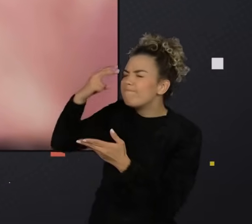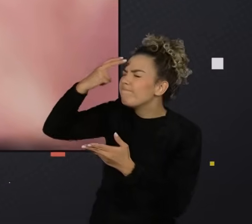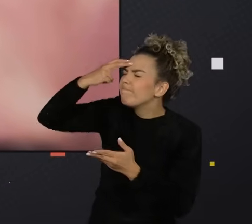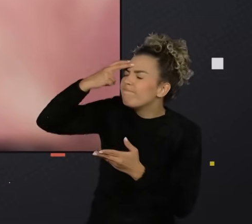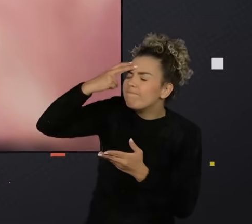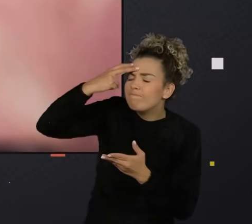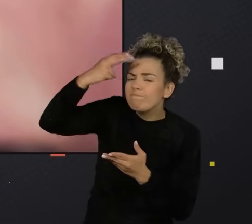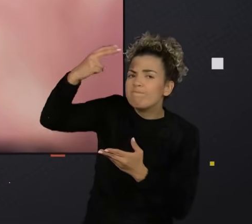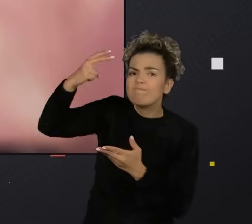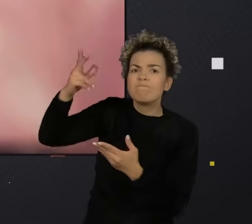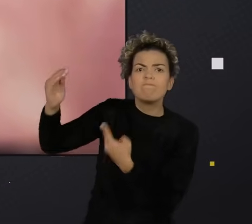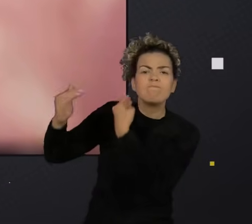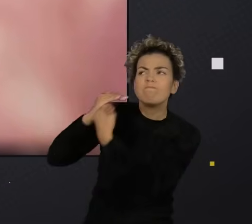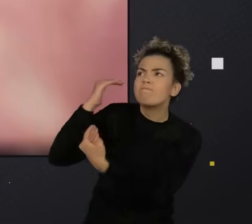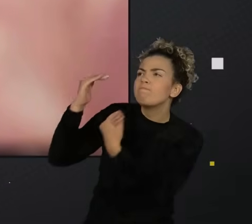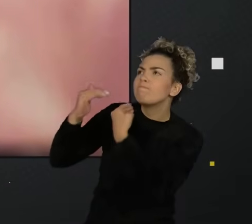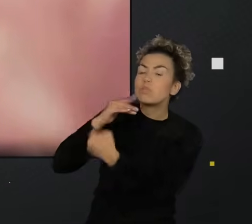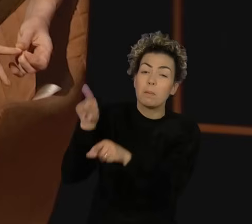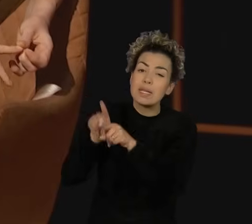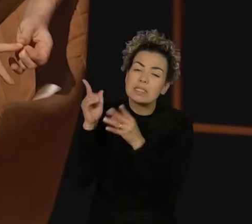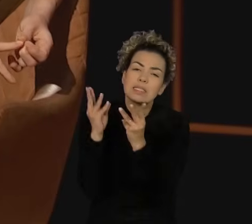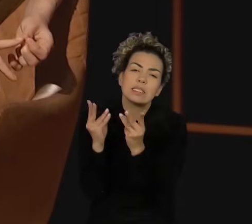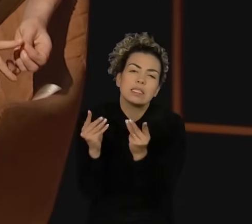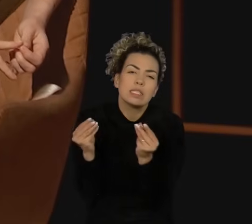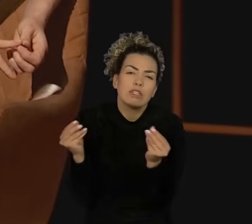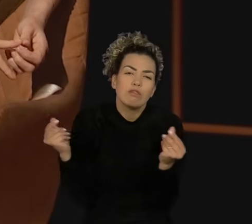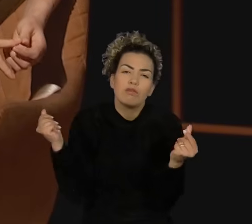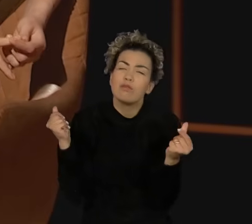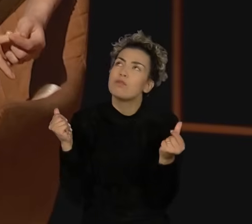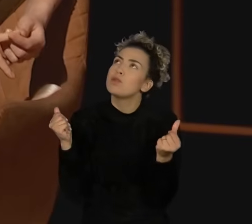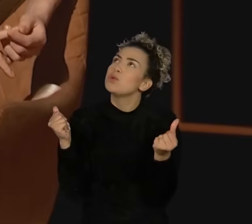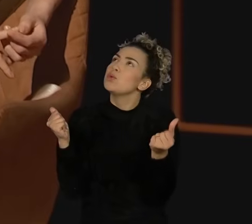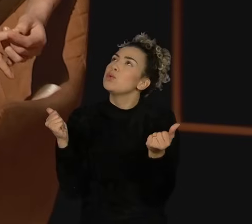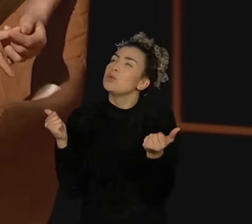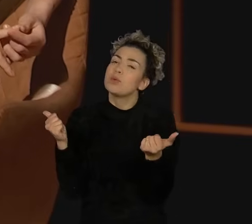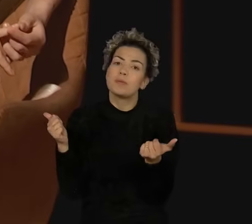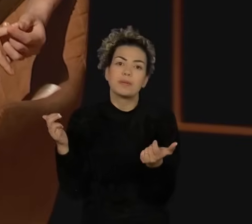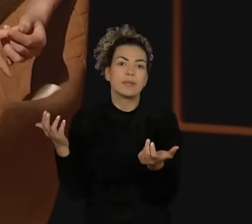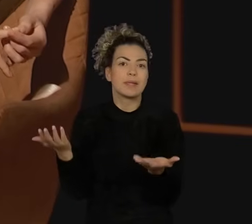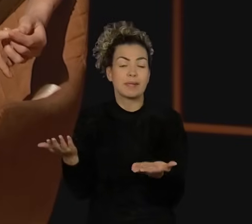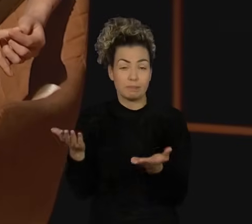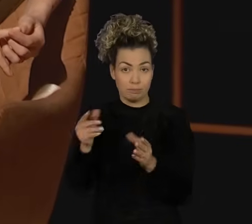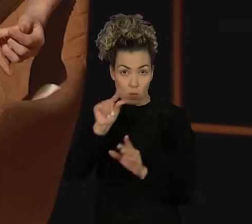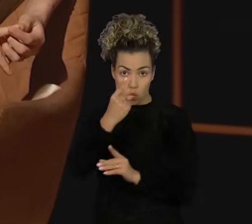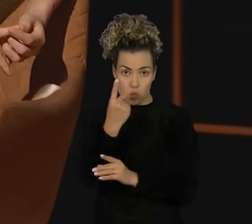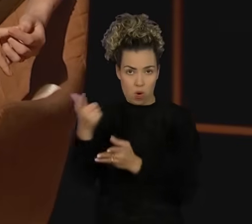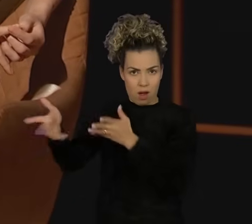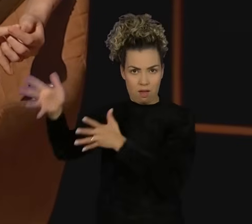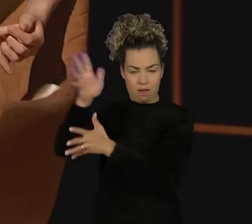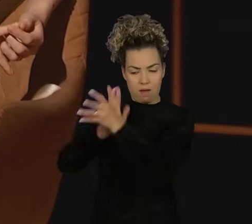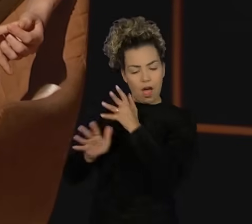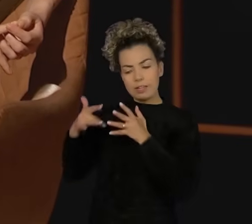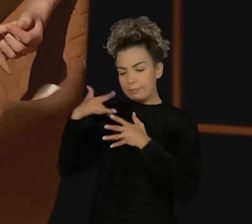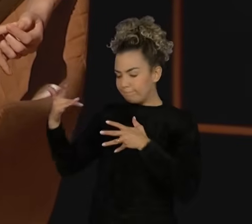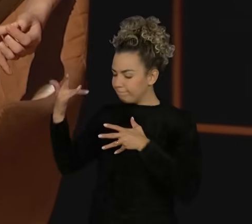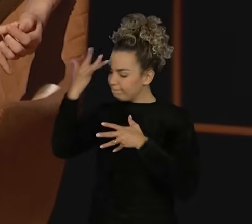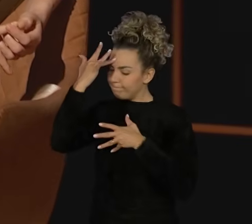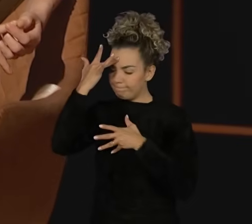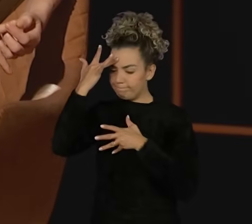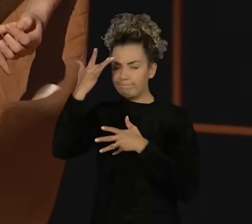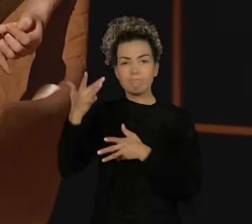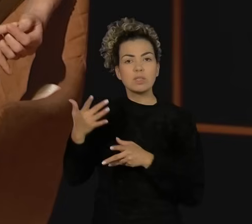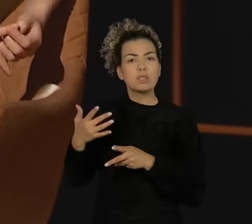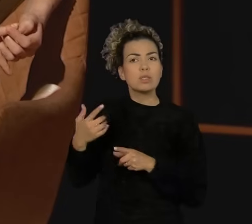inteligente, muito sensível. Ele falou uma coisa para mim que eu nunca esqueci, porque, na